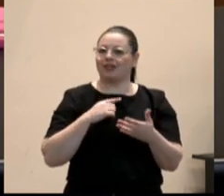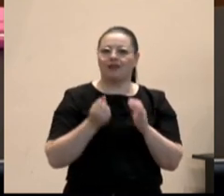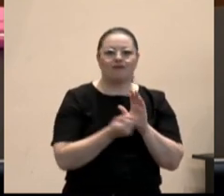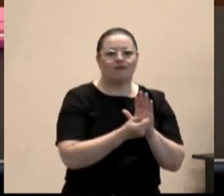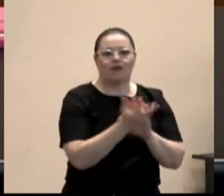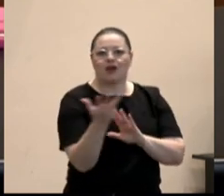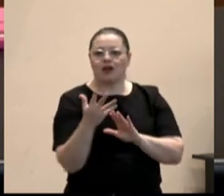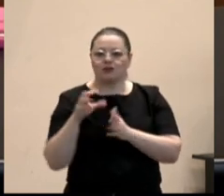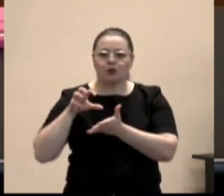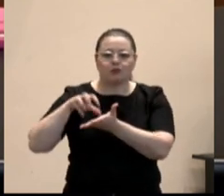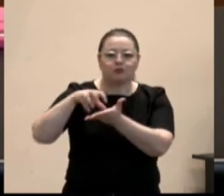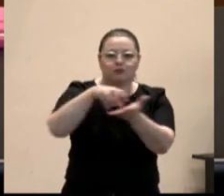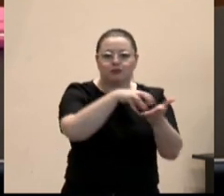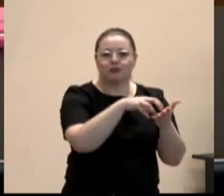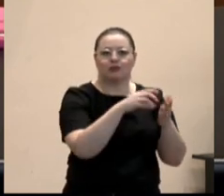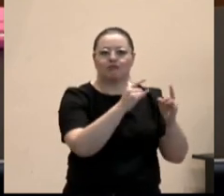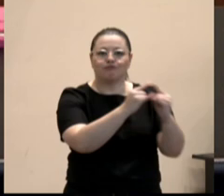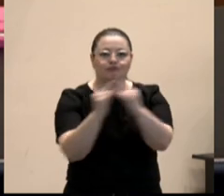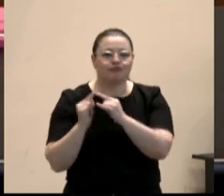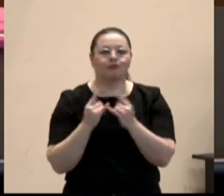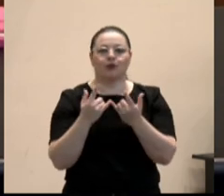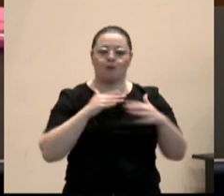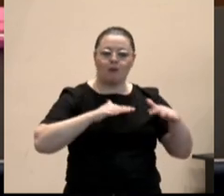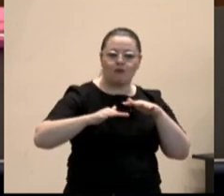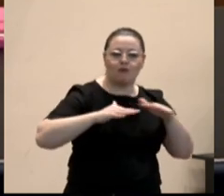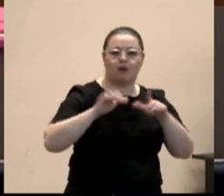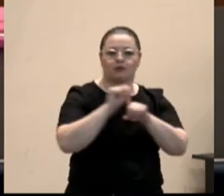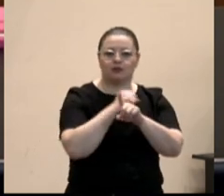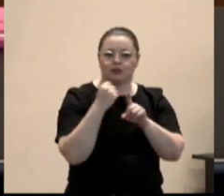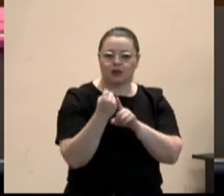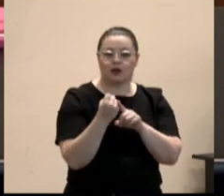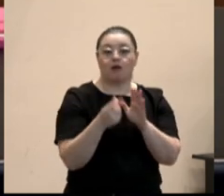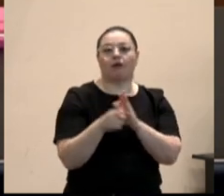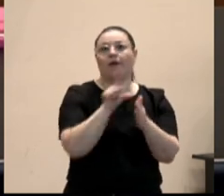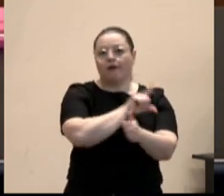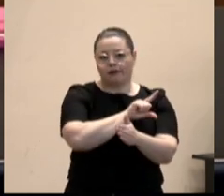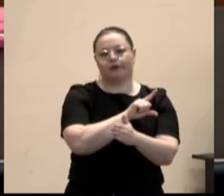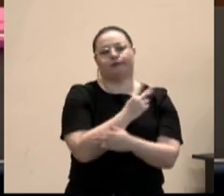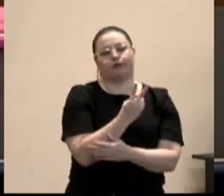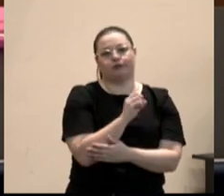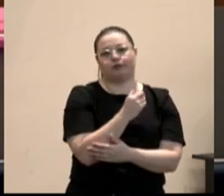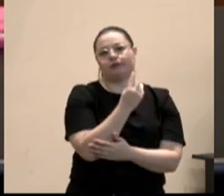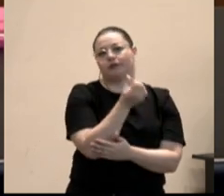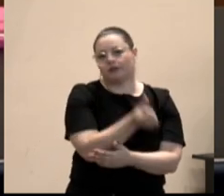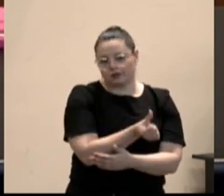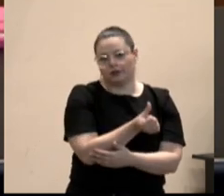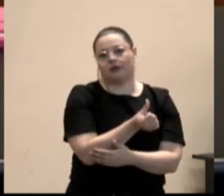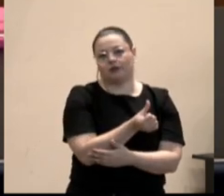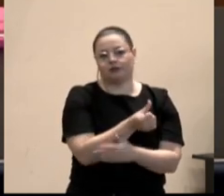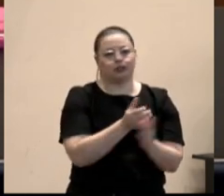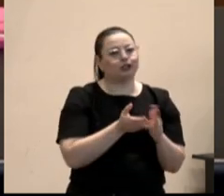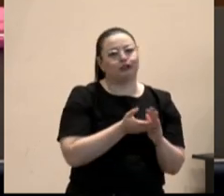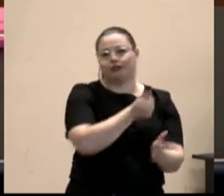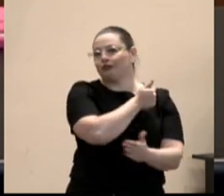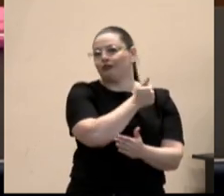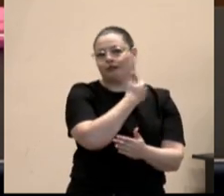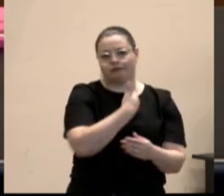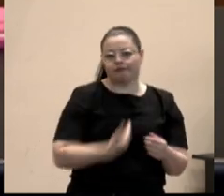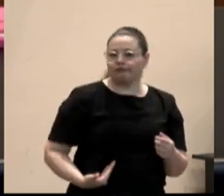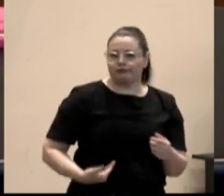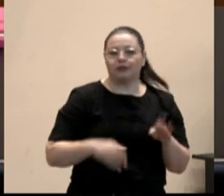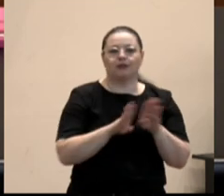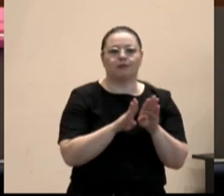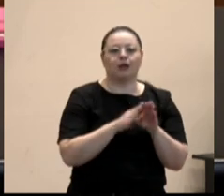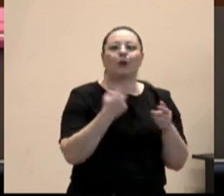movimentos sociais que foram retirados em 2016, após o golpe do impeachment